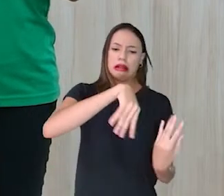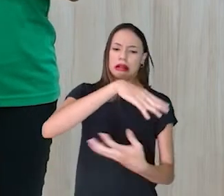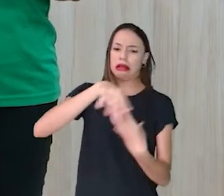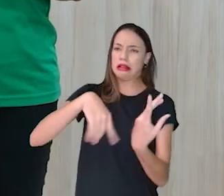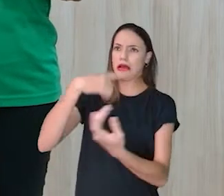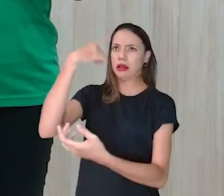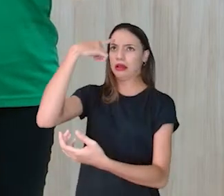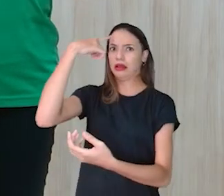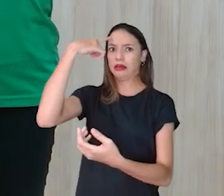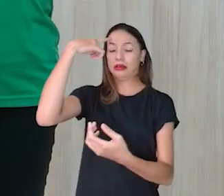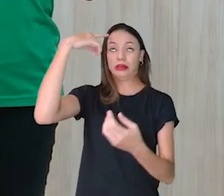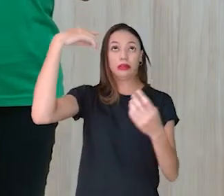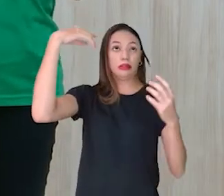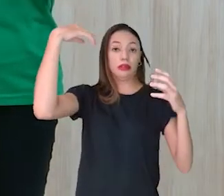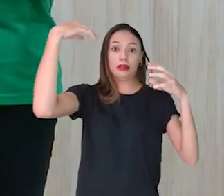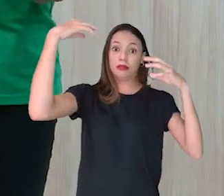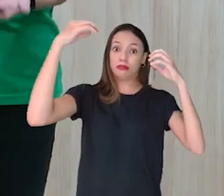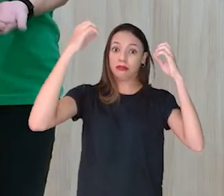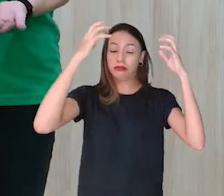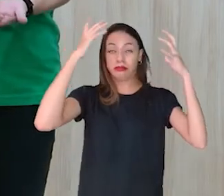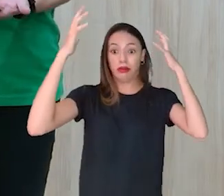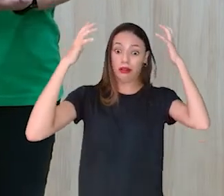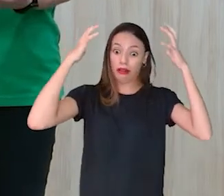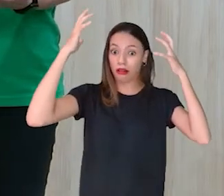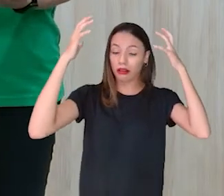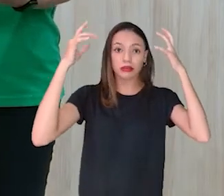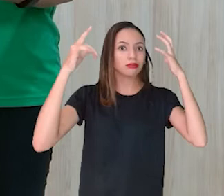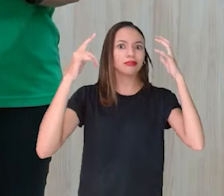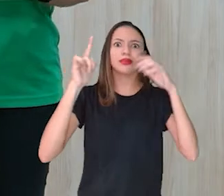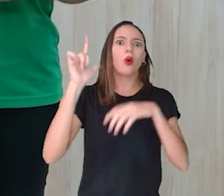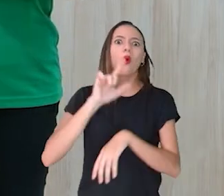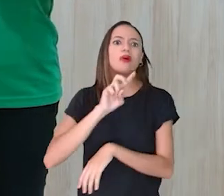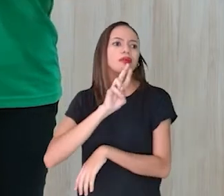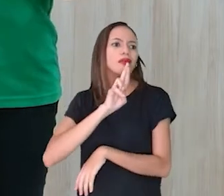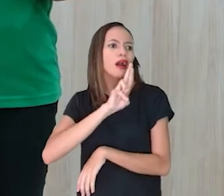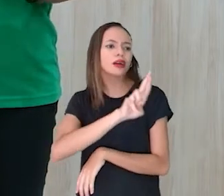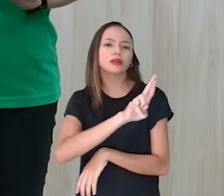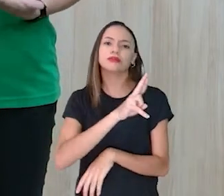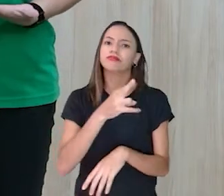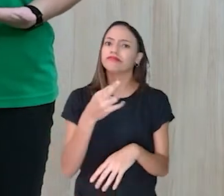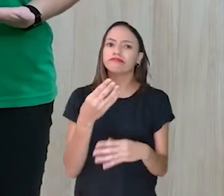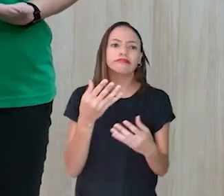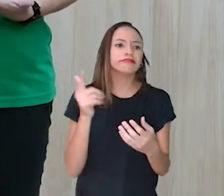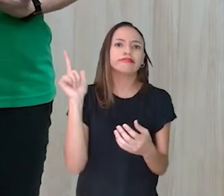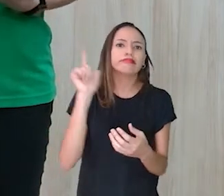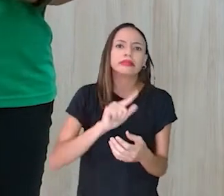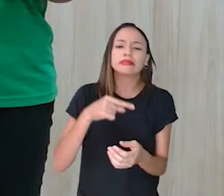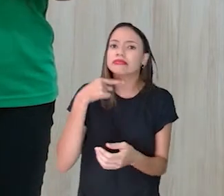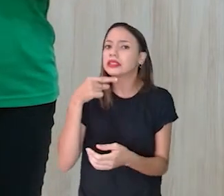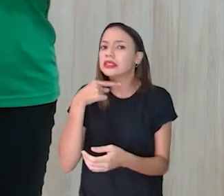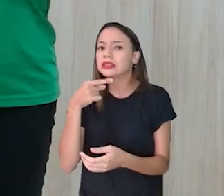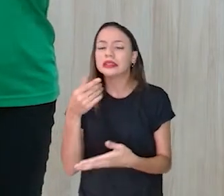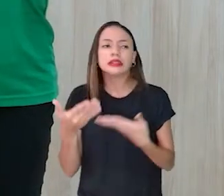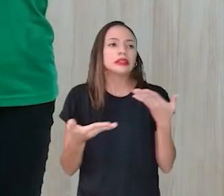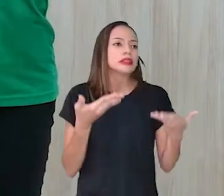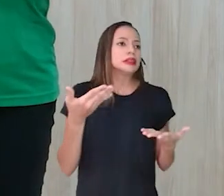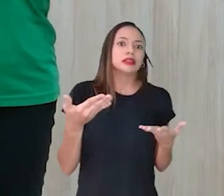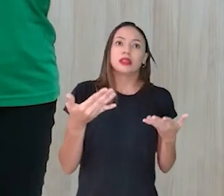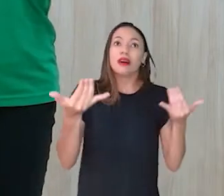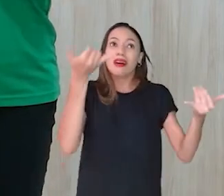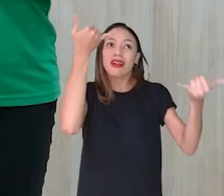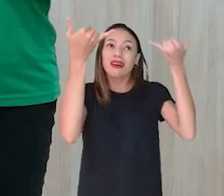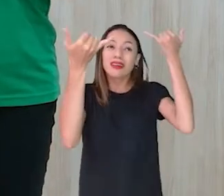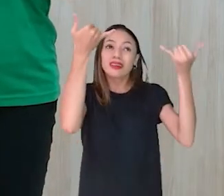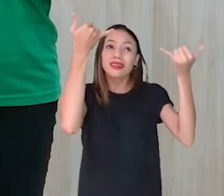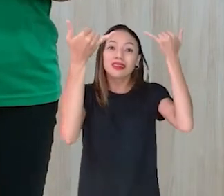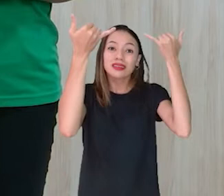esse pensamento que ele não consegue responder, não é? Dar uma resposta, porque são muitas